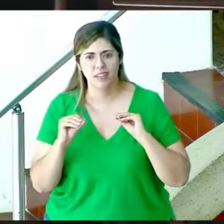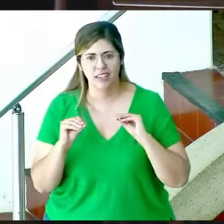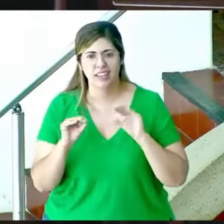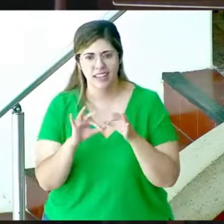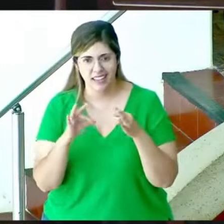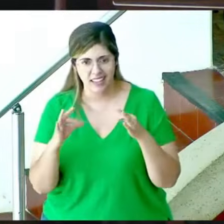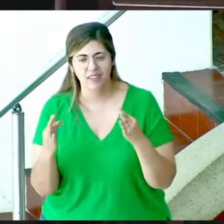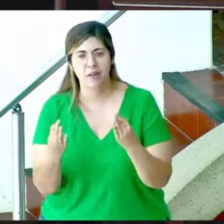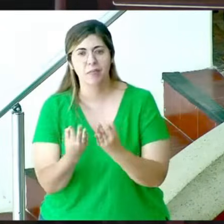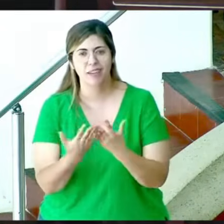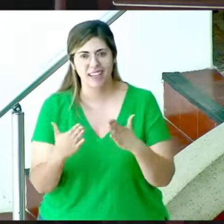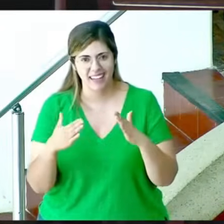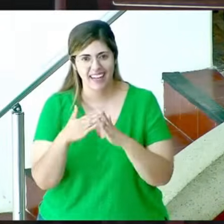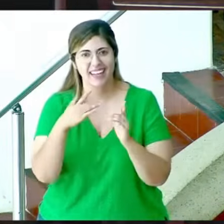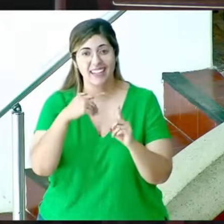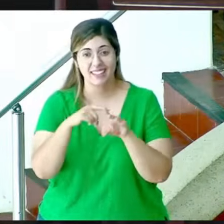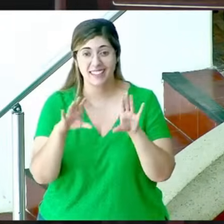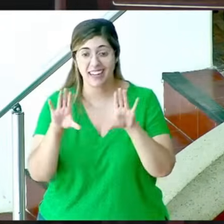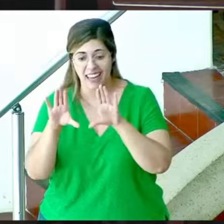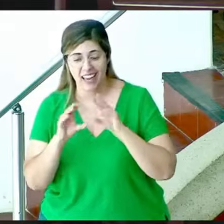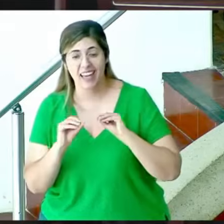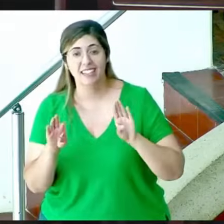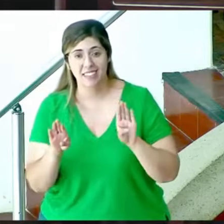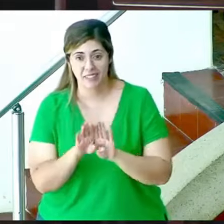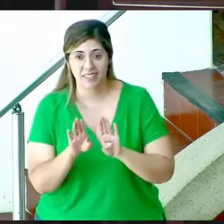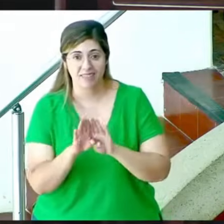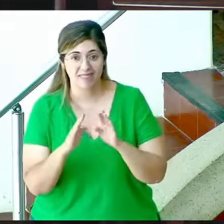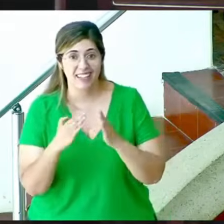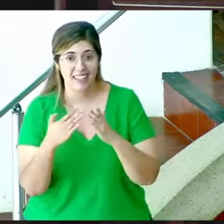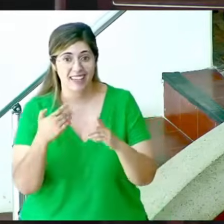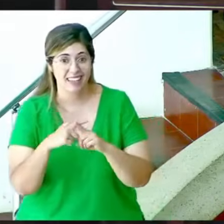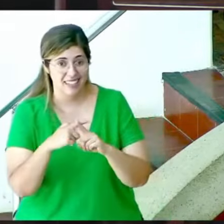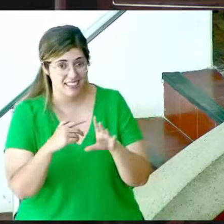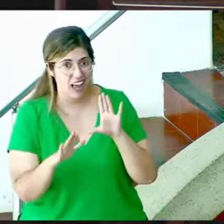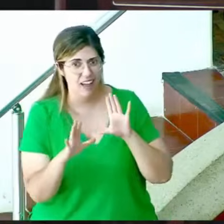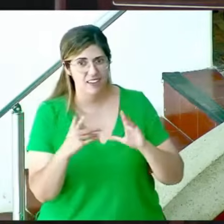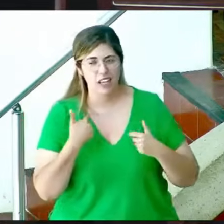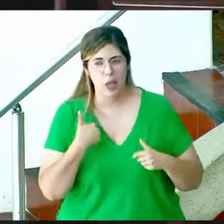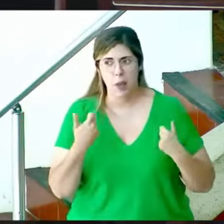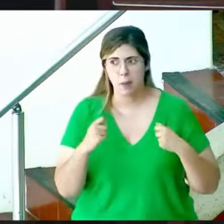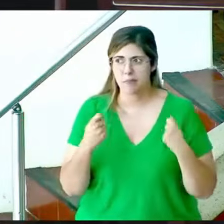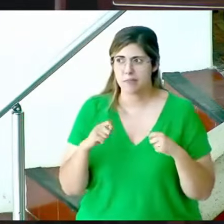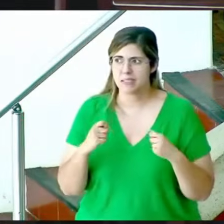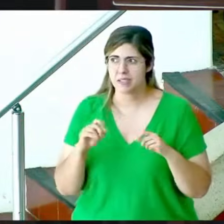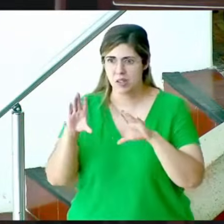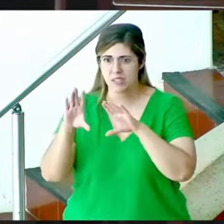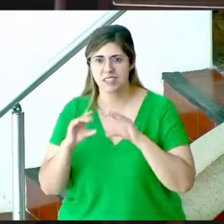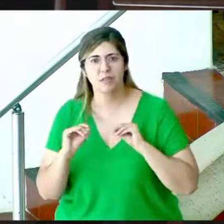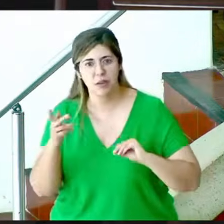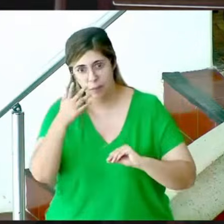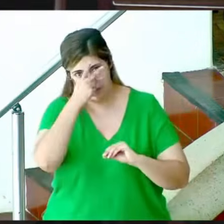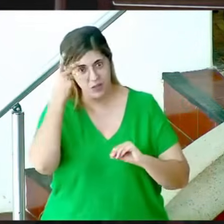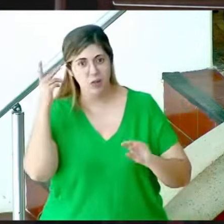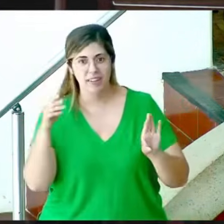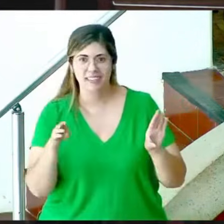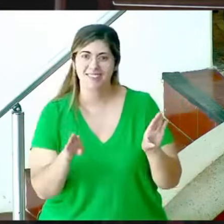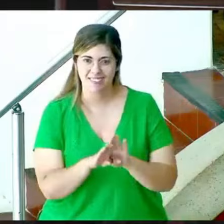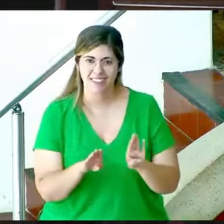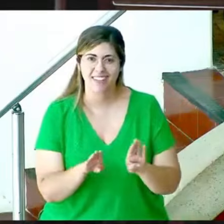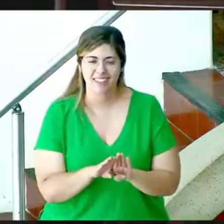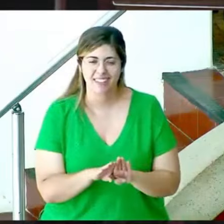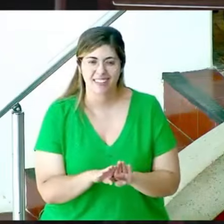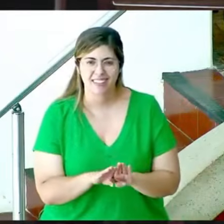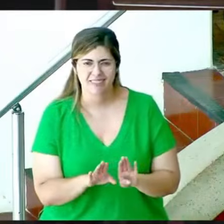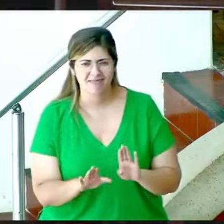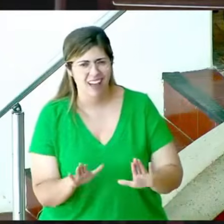se tenta ser hospitaleiro na igreja por causa de uma pressão, que alguém coloca: você é líder, você tem que receber bem, você tem que... Mas é melhor